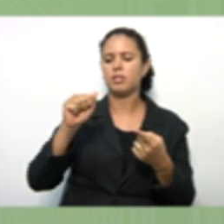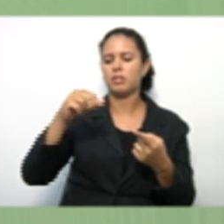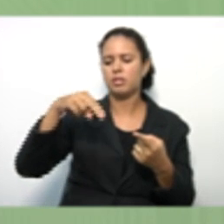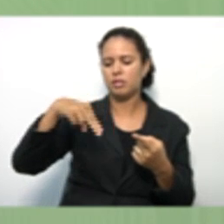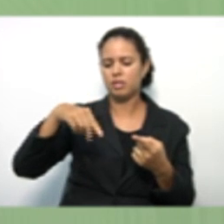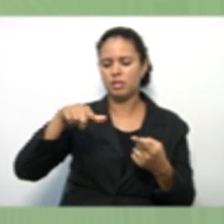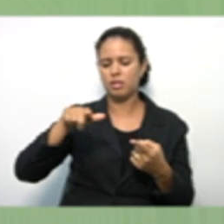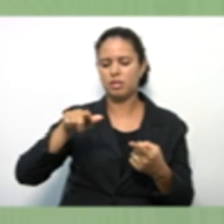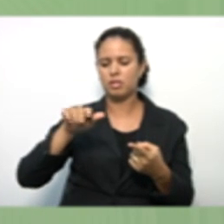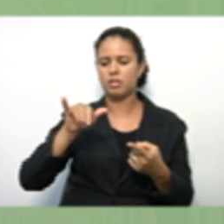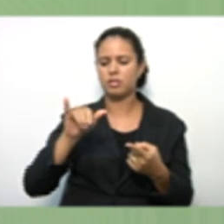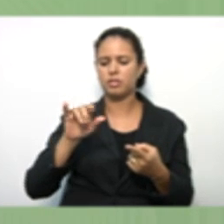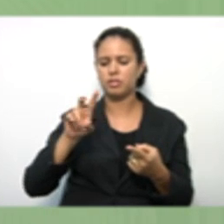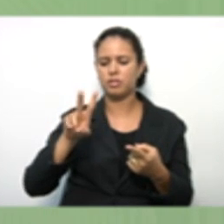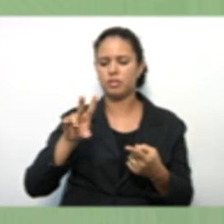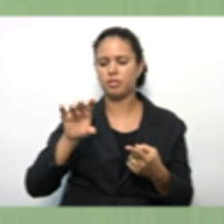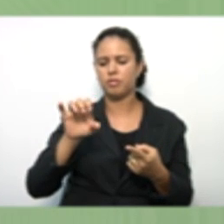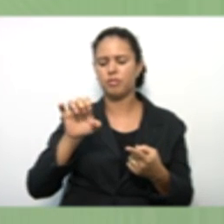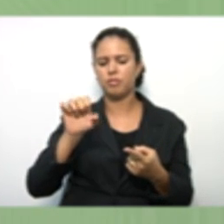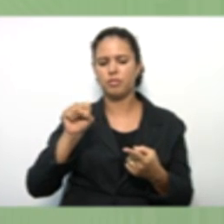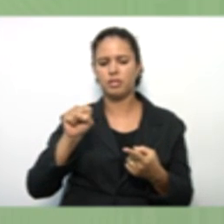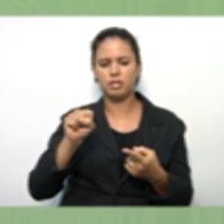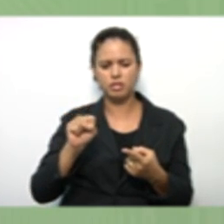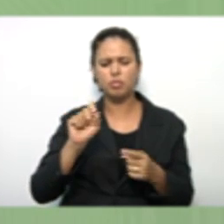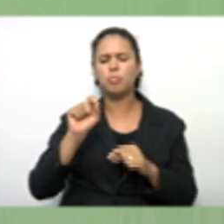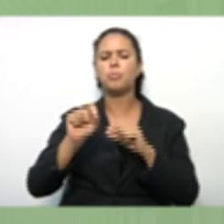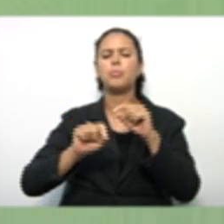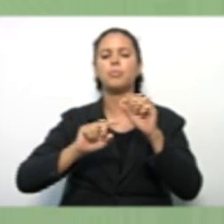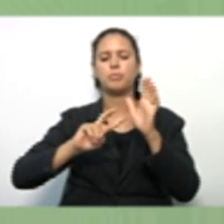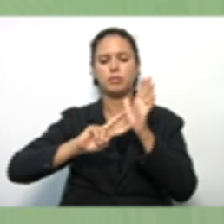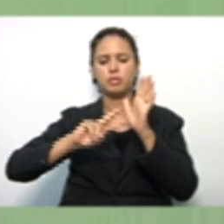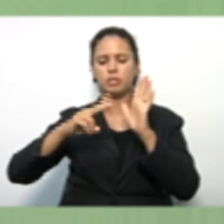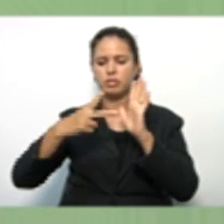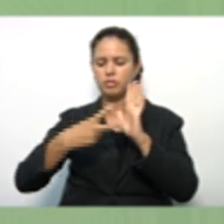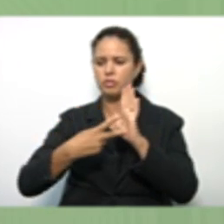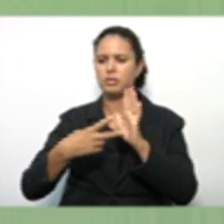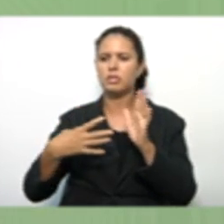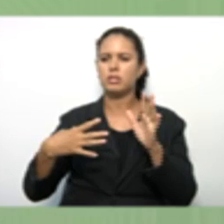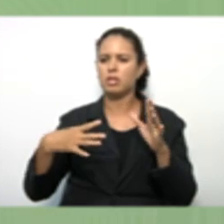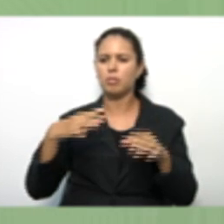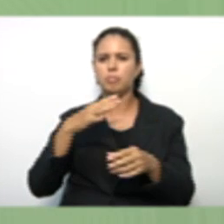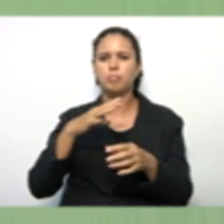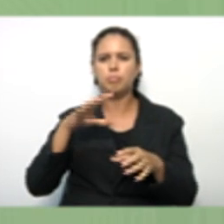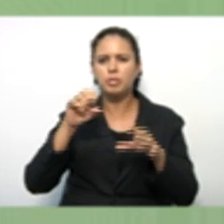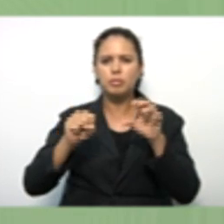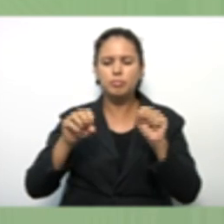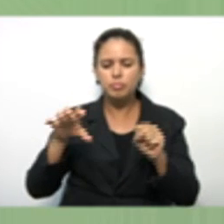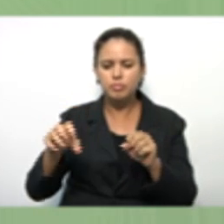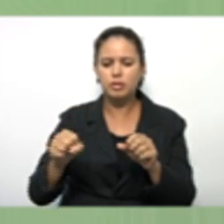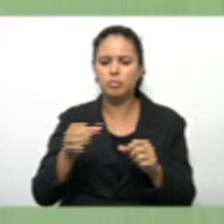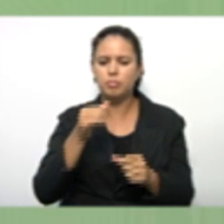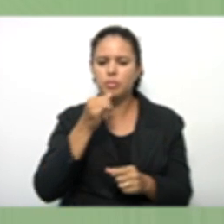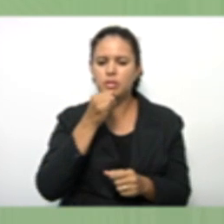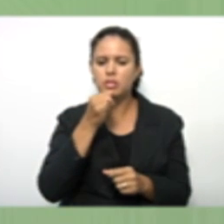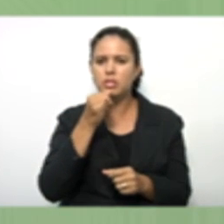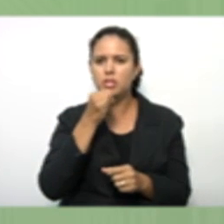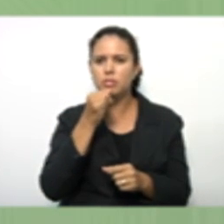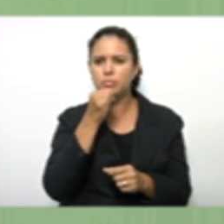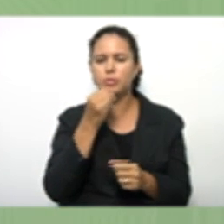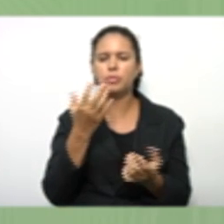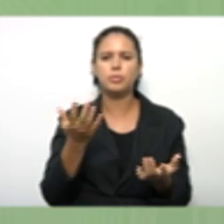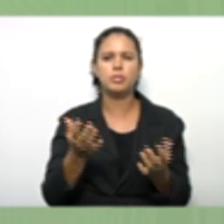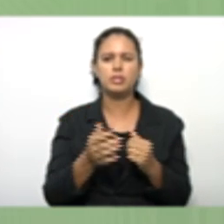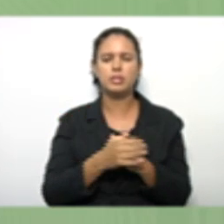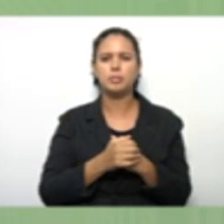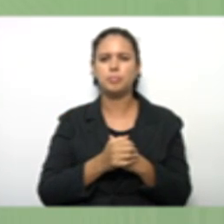bens tangíveis, professor Eloy? Bens tangível é aquela coisa mais palpável, que nós visualizamos, que podemos pegar. Opa, calma.